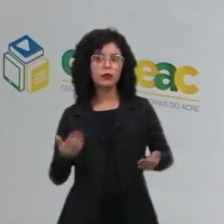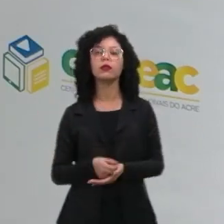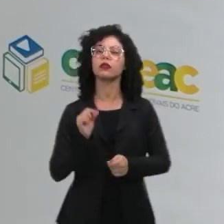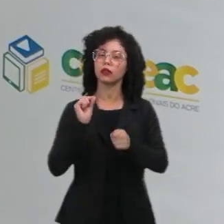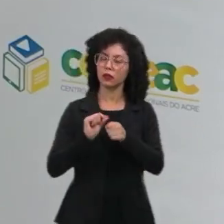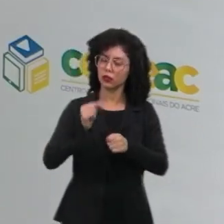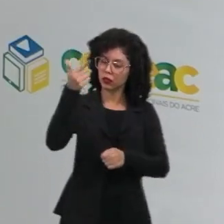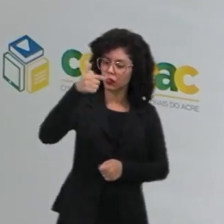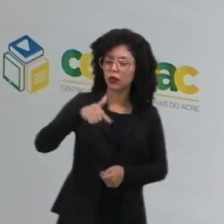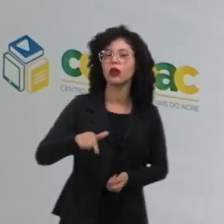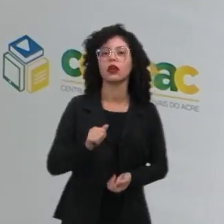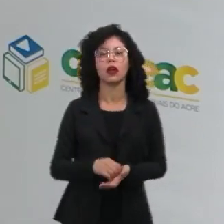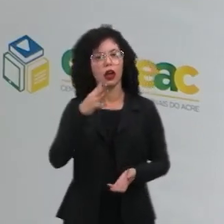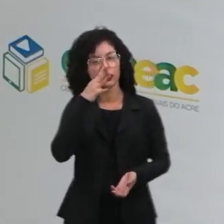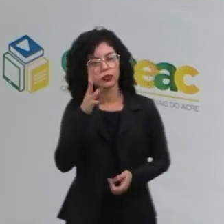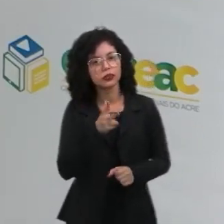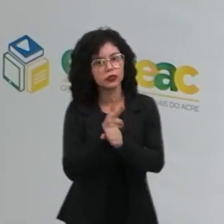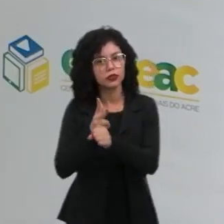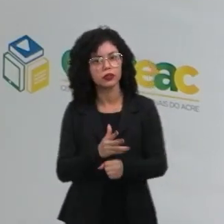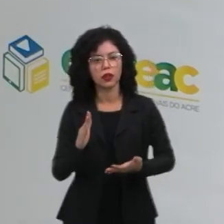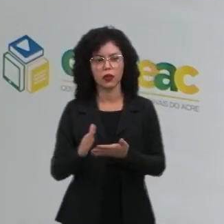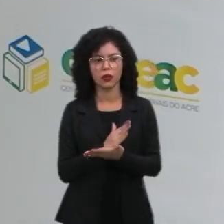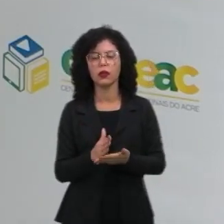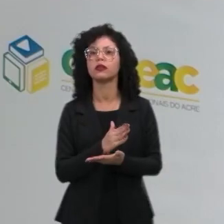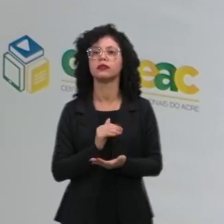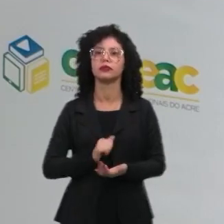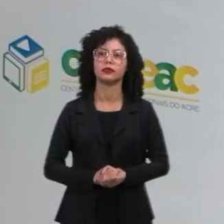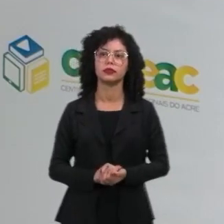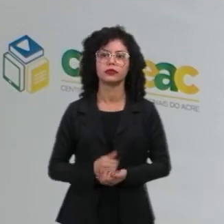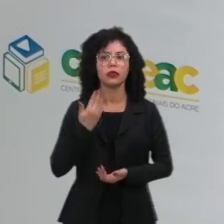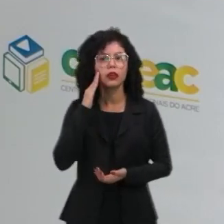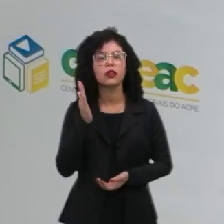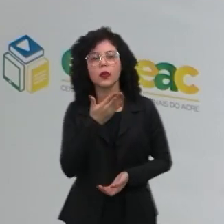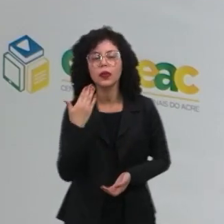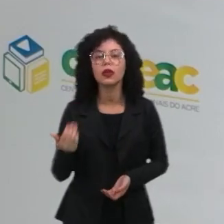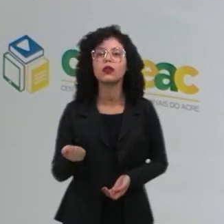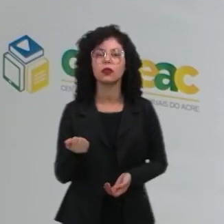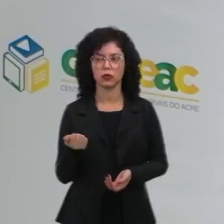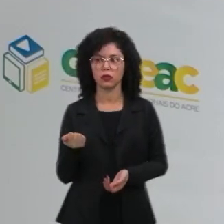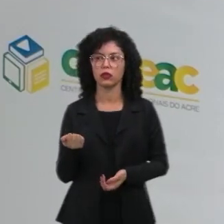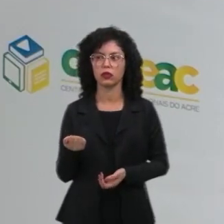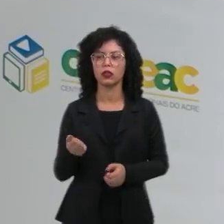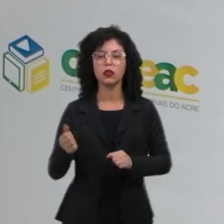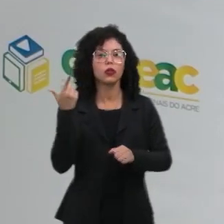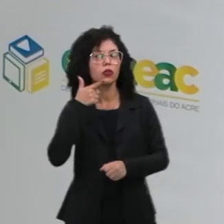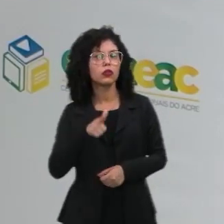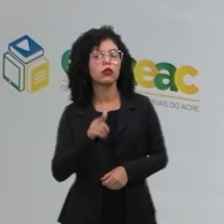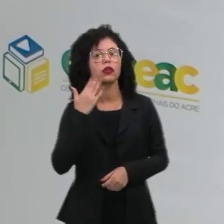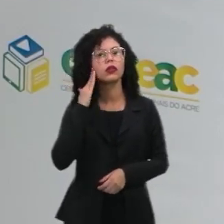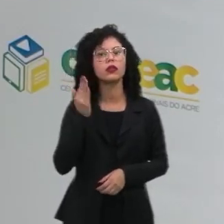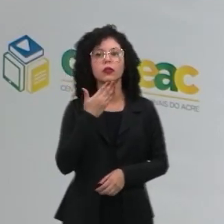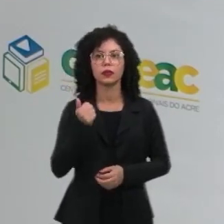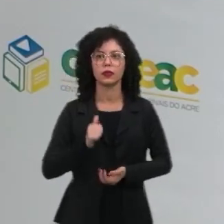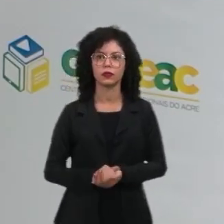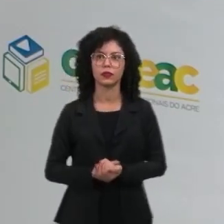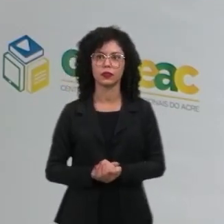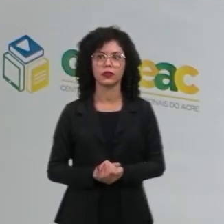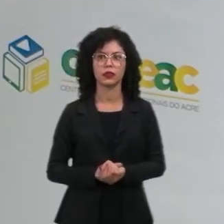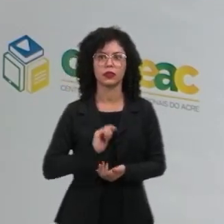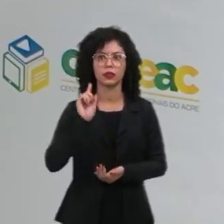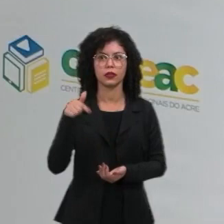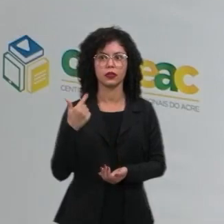essas questões, assistam esse vídeo algumas vezes, tá bom? Entendam direitinho passo a passo, para que vocês consigam compreender direitinho. Vamos ao